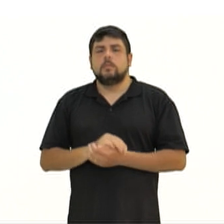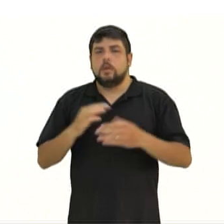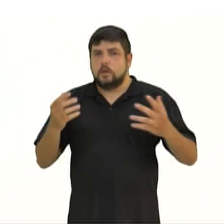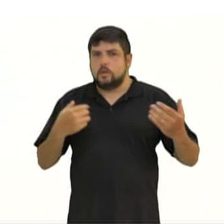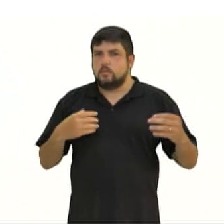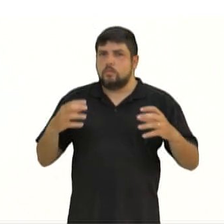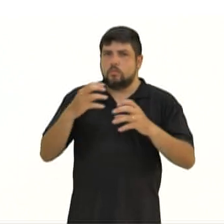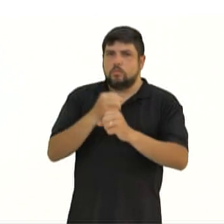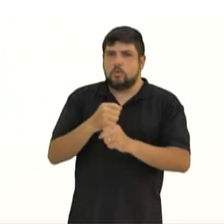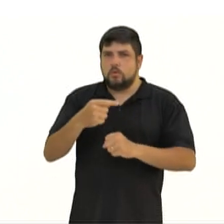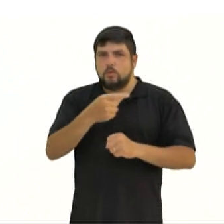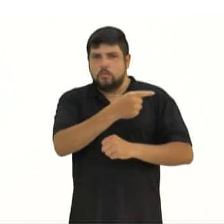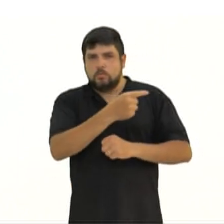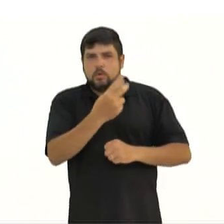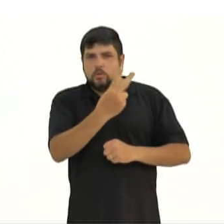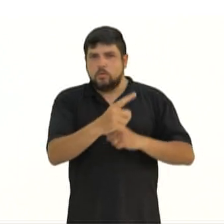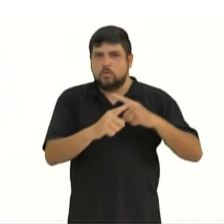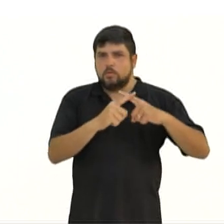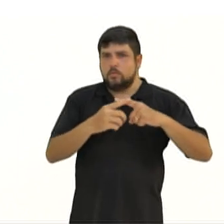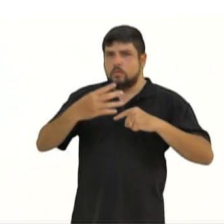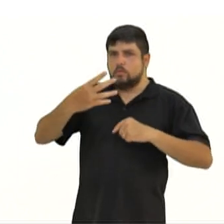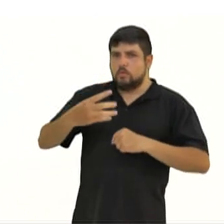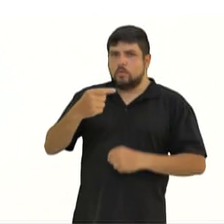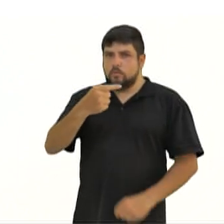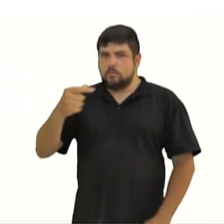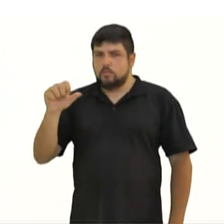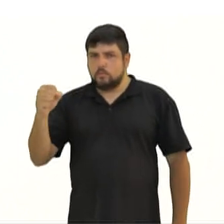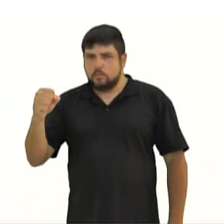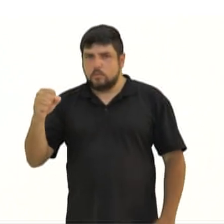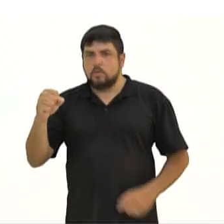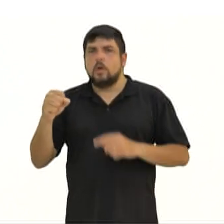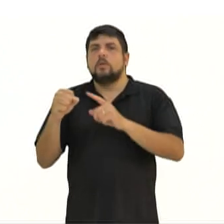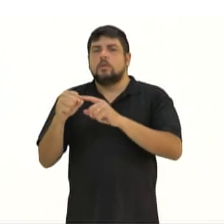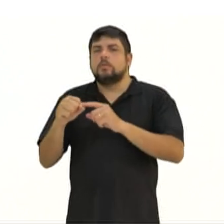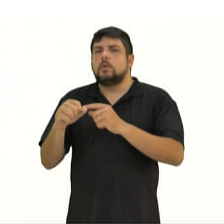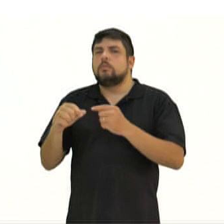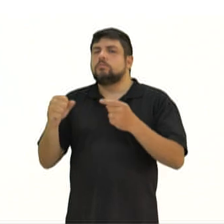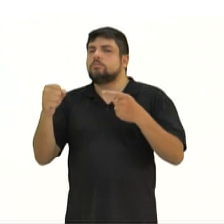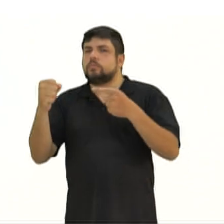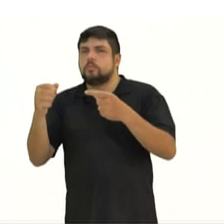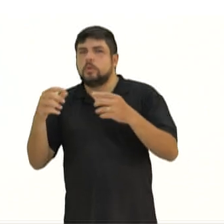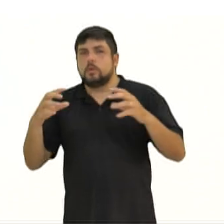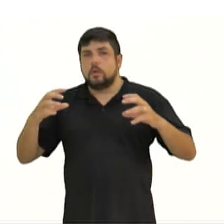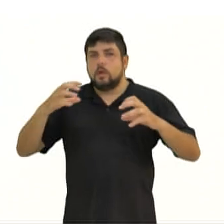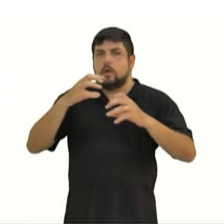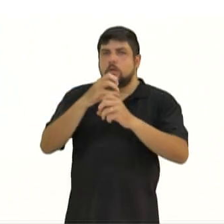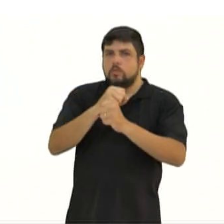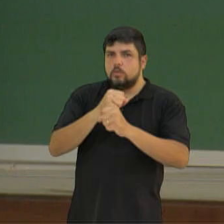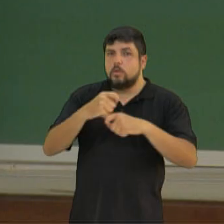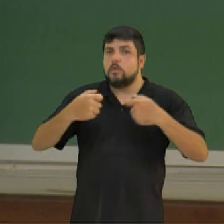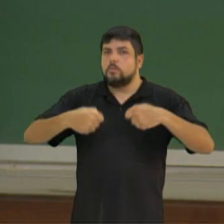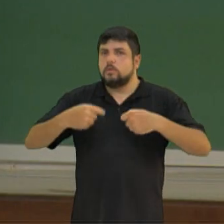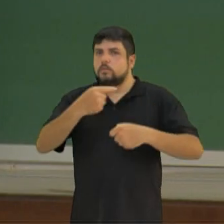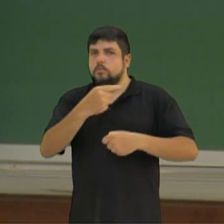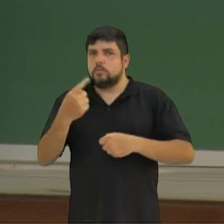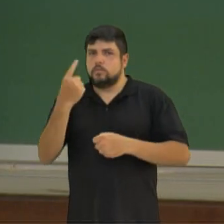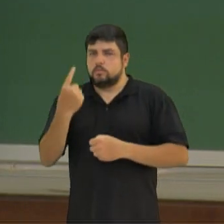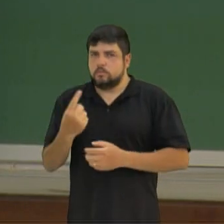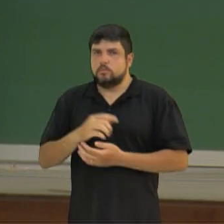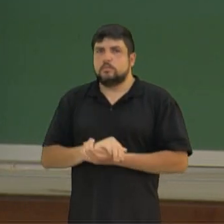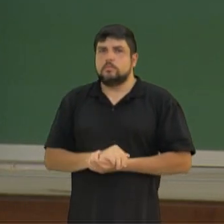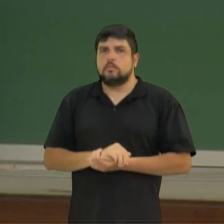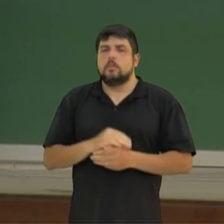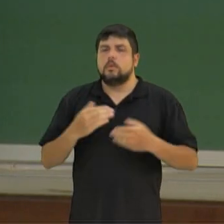2 vezes 4 dá menos 8, e aqui a gente tem um sinalzinho, então essa soma aqui tem que dar menos 1. Por isso vai